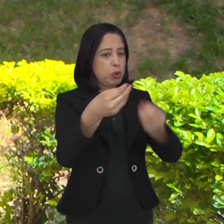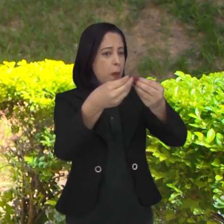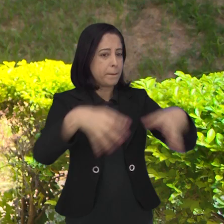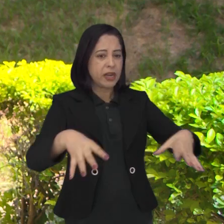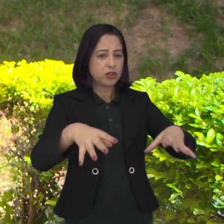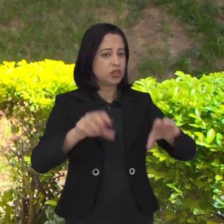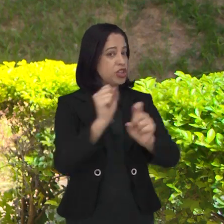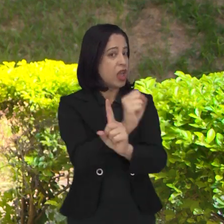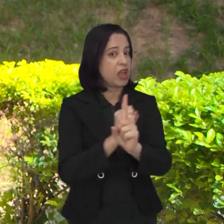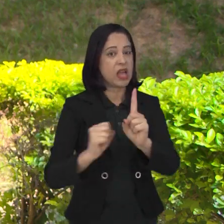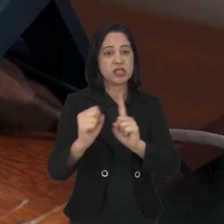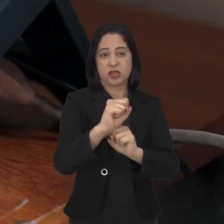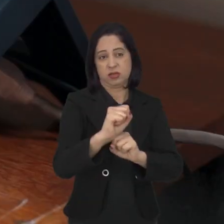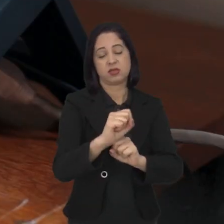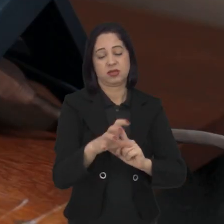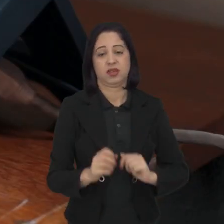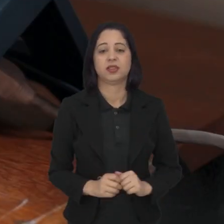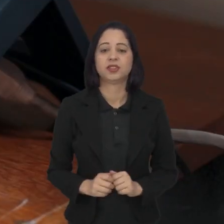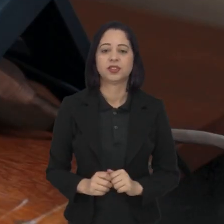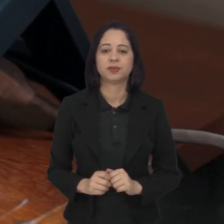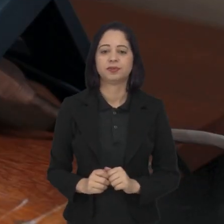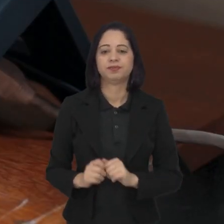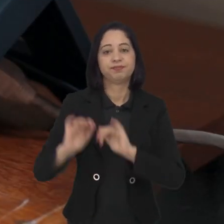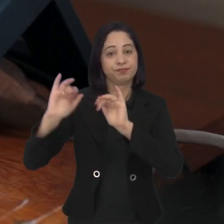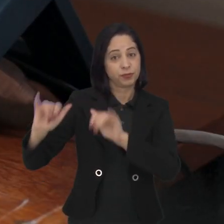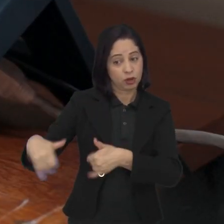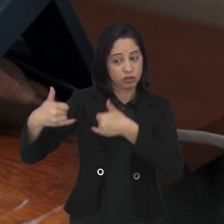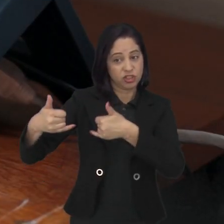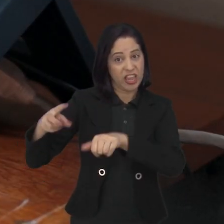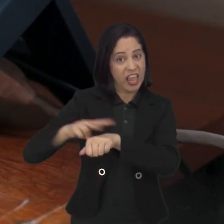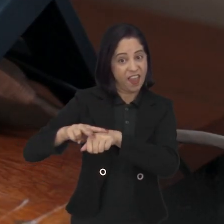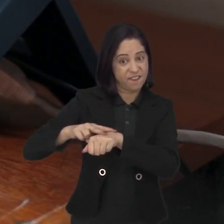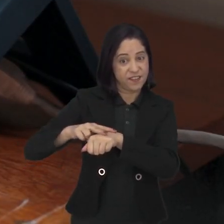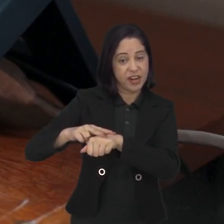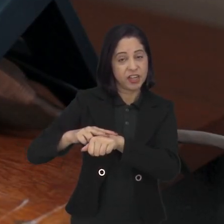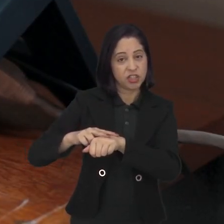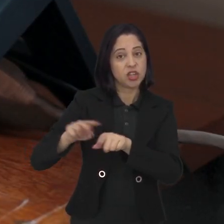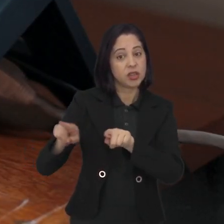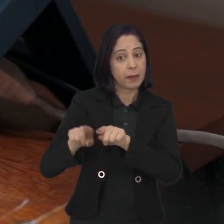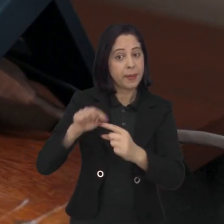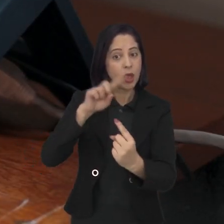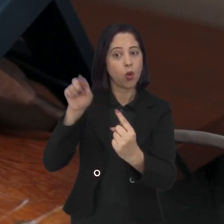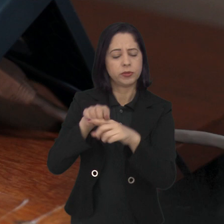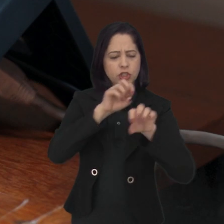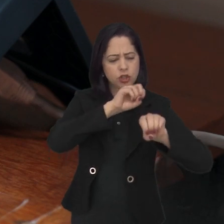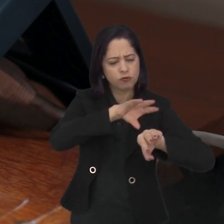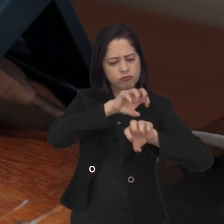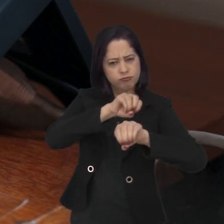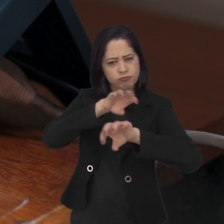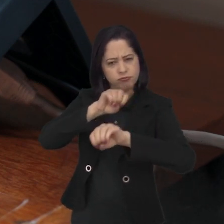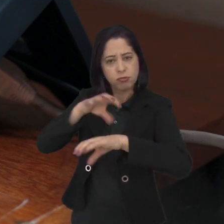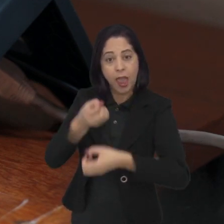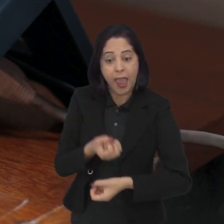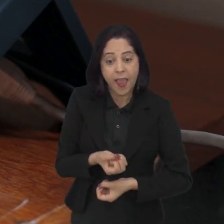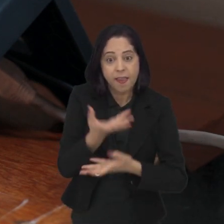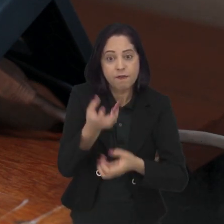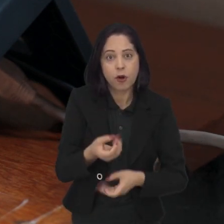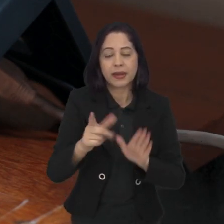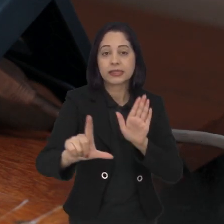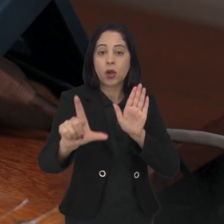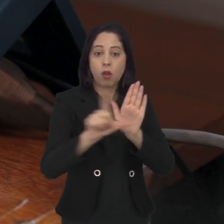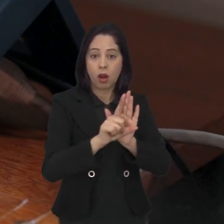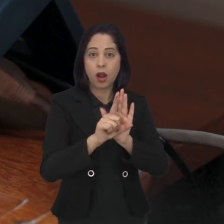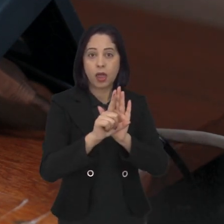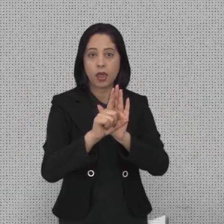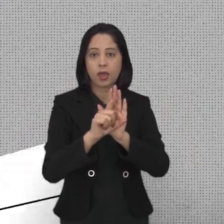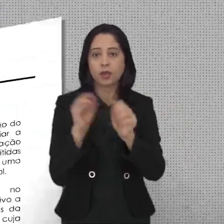coletivo, né? Elas vão ter um efeito no coletivo. O Disque Verde também será um canal de educação ambiental e vai informar sobre leis municipais